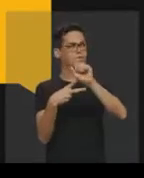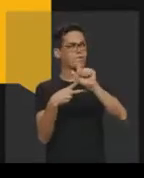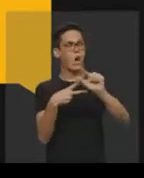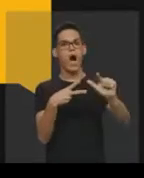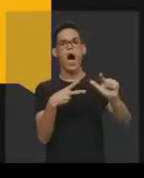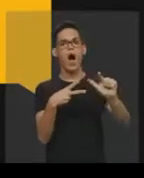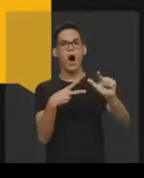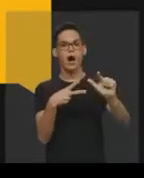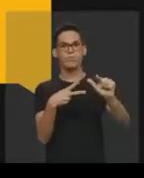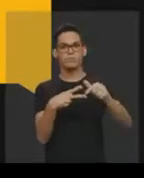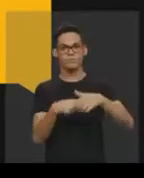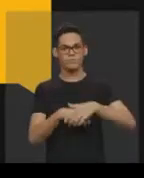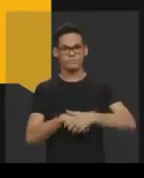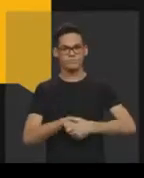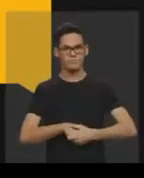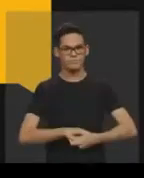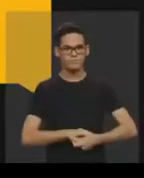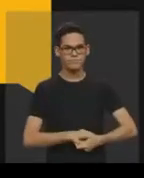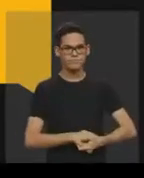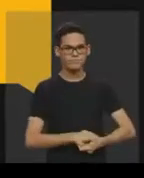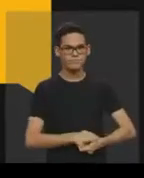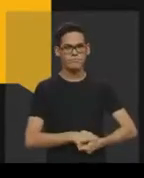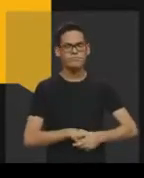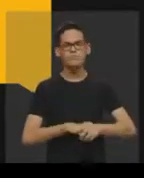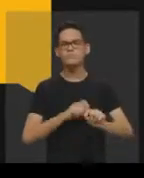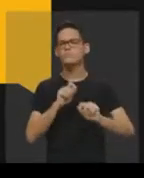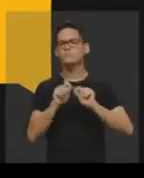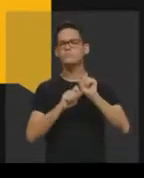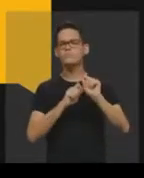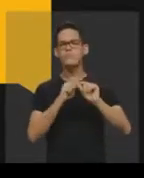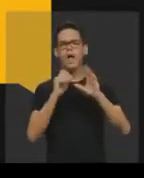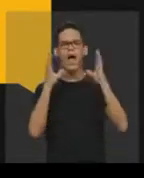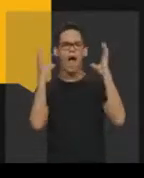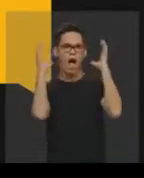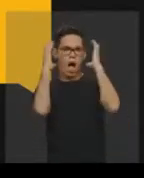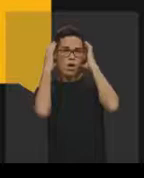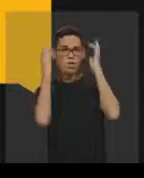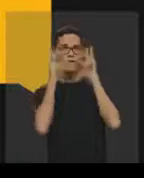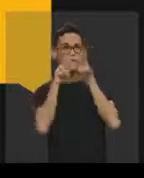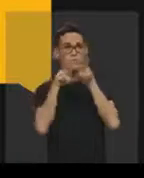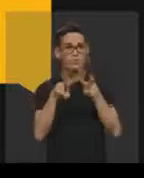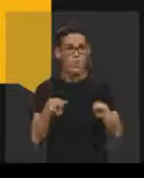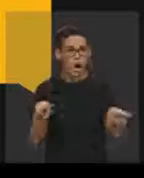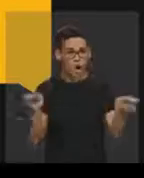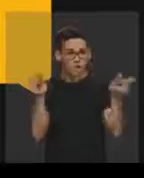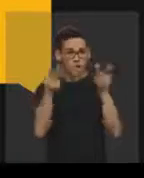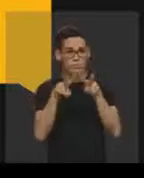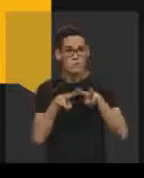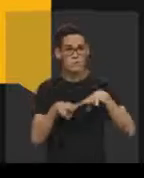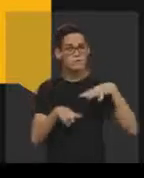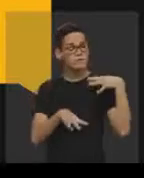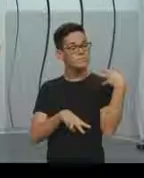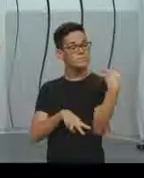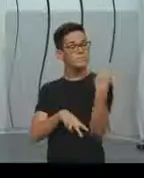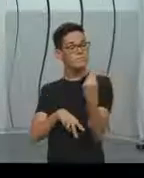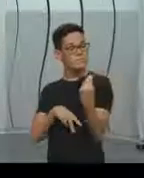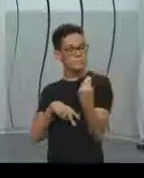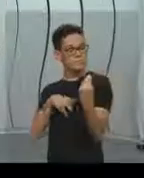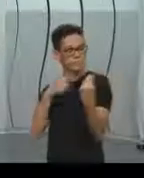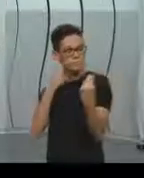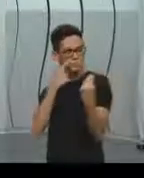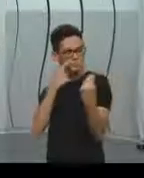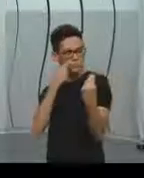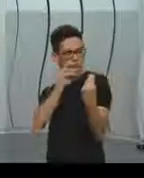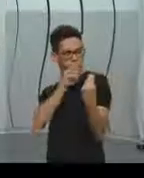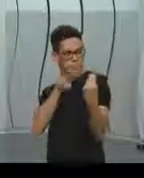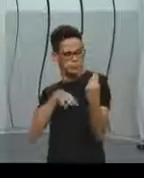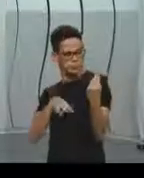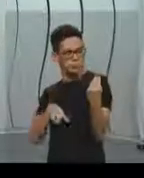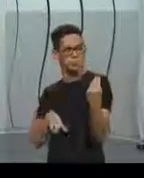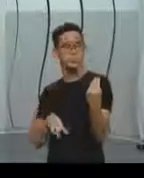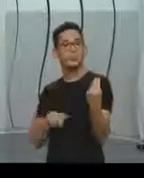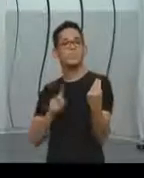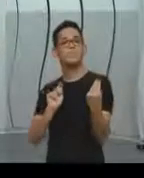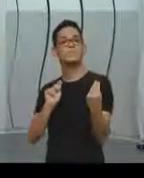O audiovisual. O que vem a ser audiovisual? Se artes visuais é para ser contemplada através dos